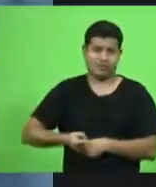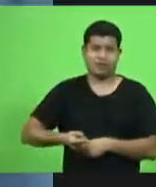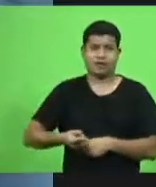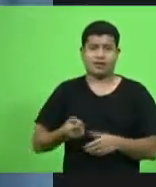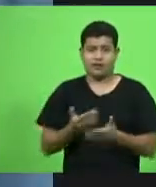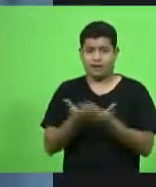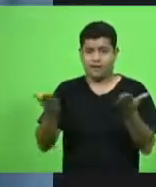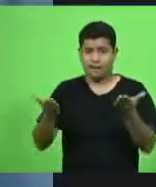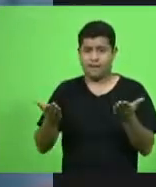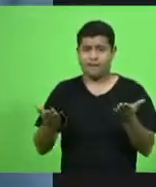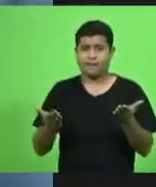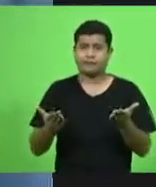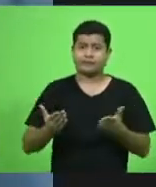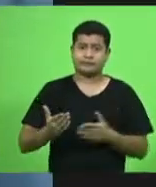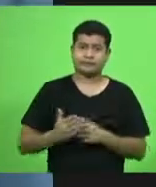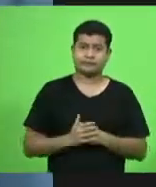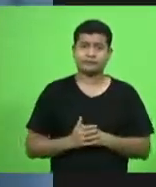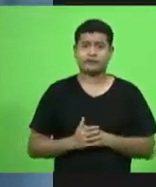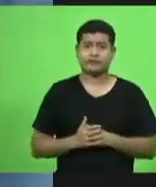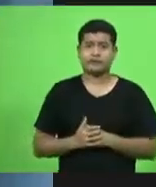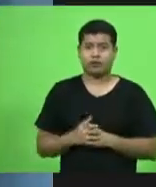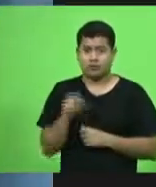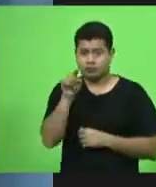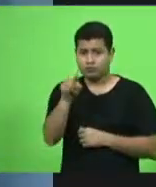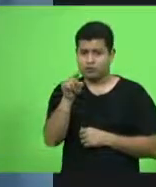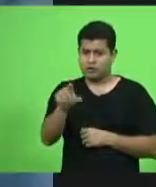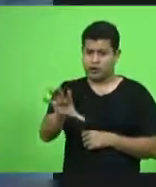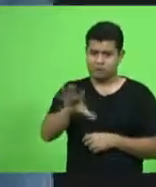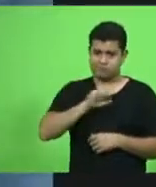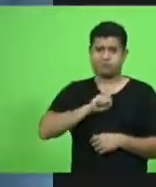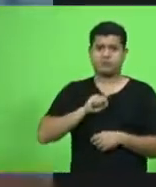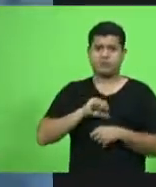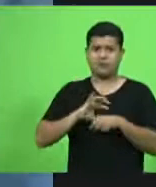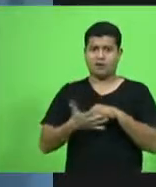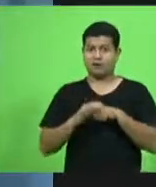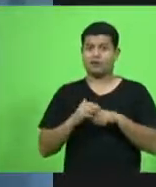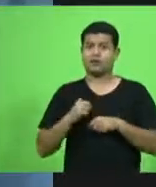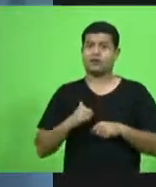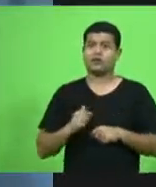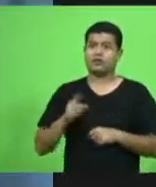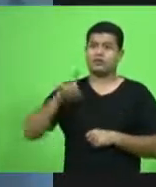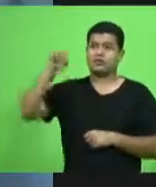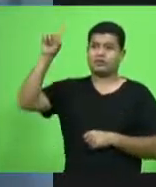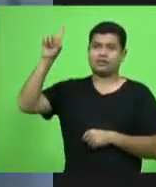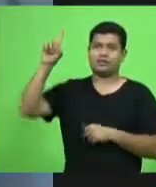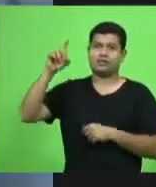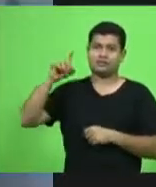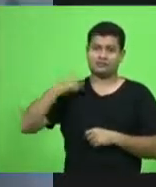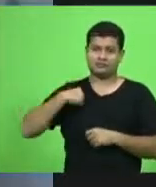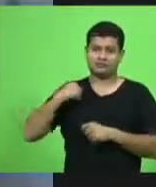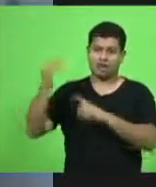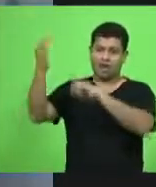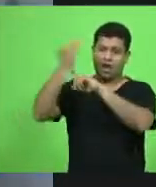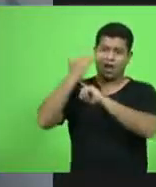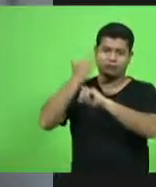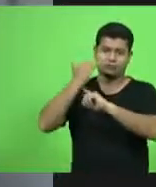Excelência foi vítima, né, do Covid, e graças a Deus eu estou escondido aqui ainda.